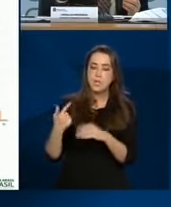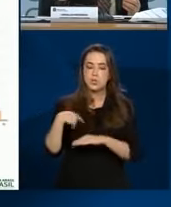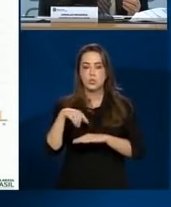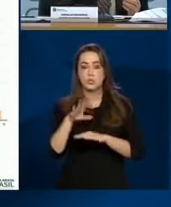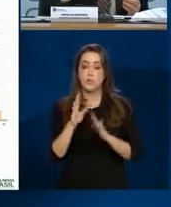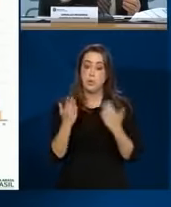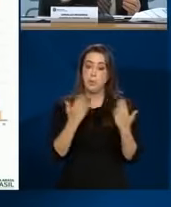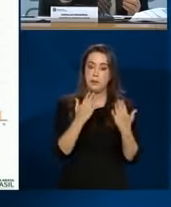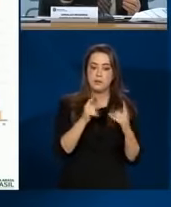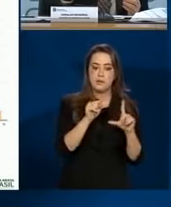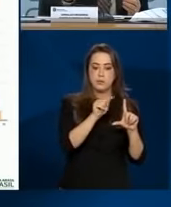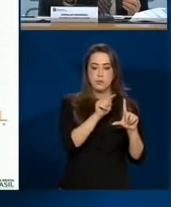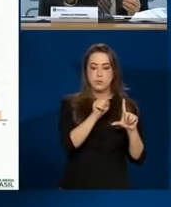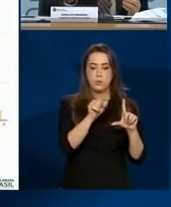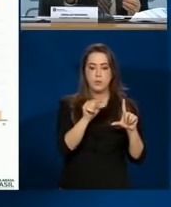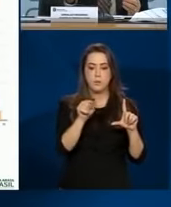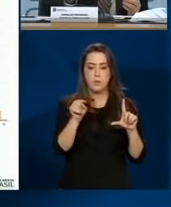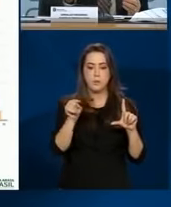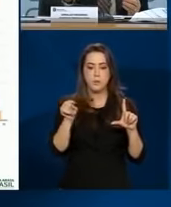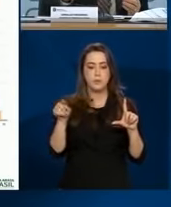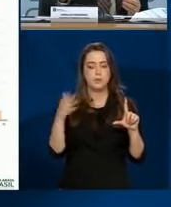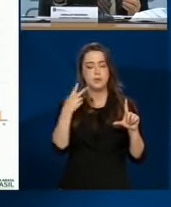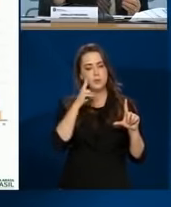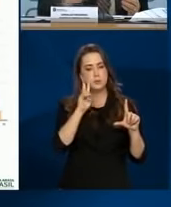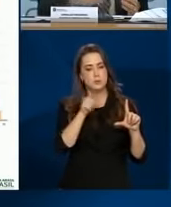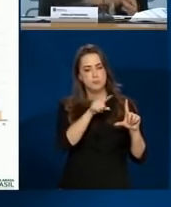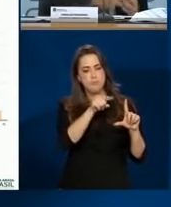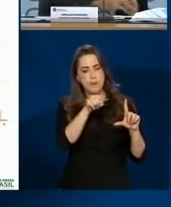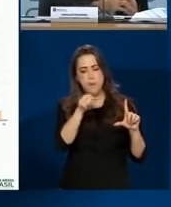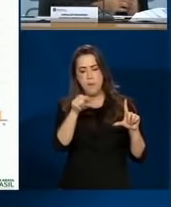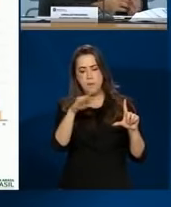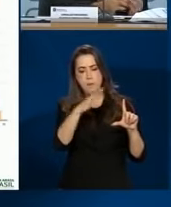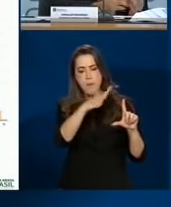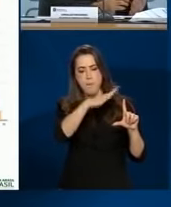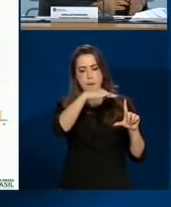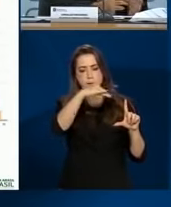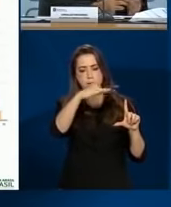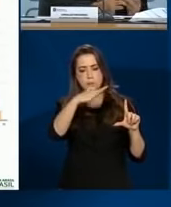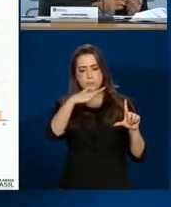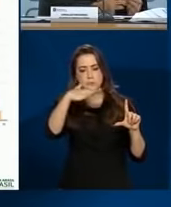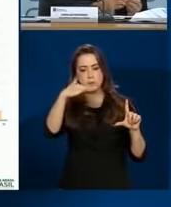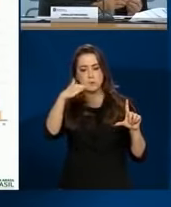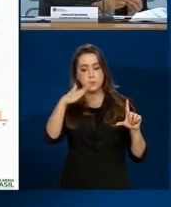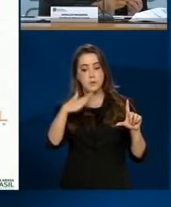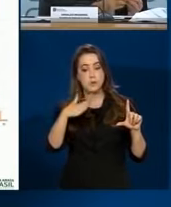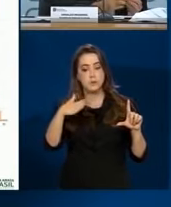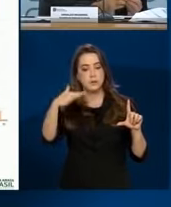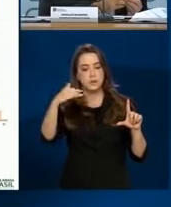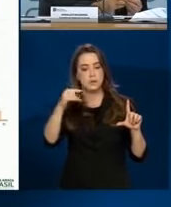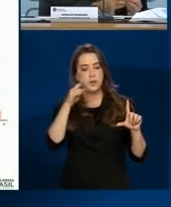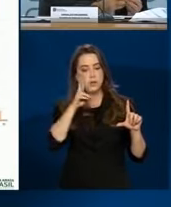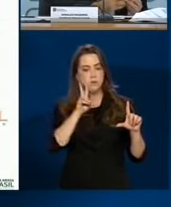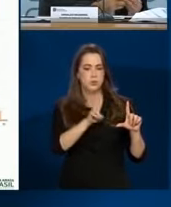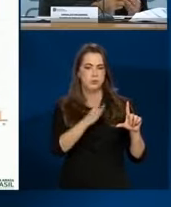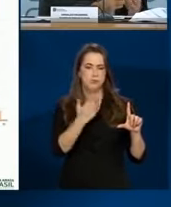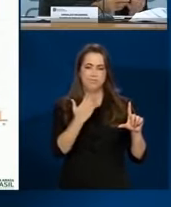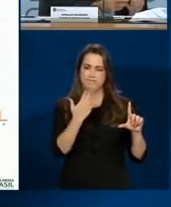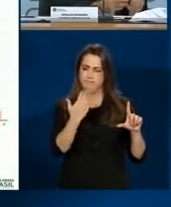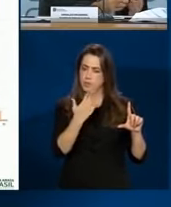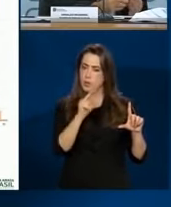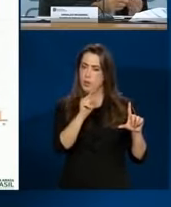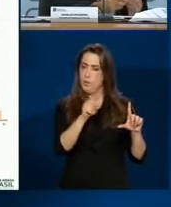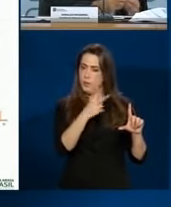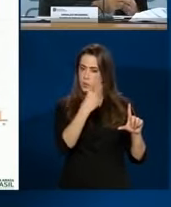Você vê que a curva ela acompanha, né, um pouco mais, e isso talvez tenha reflexo especificamente de